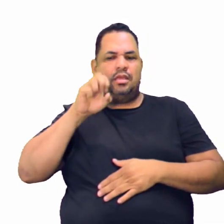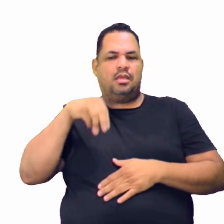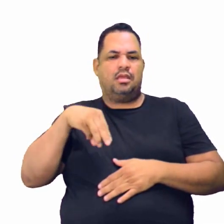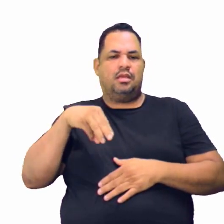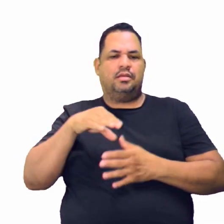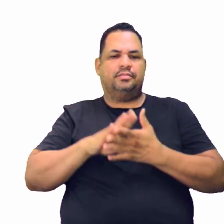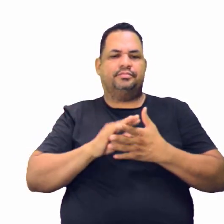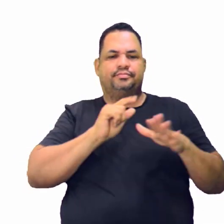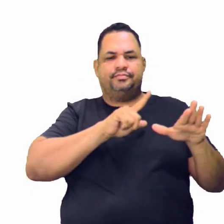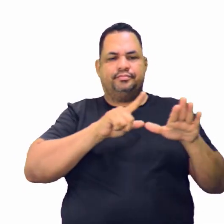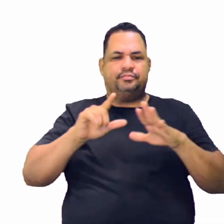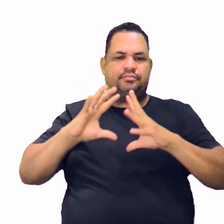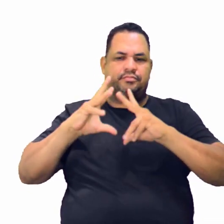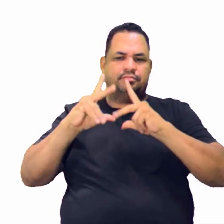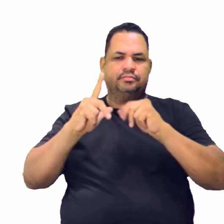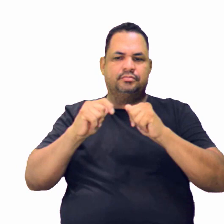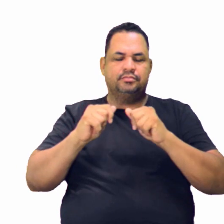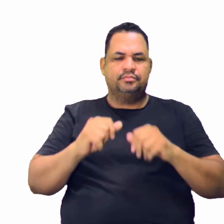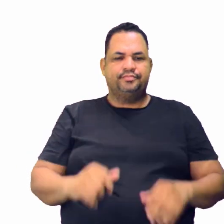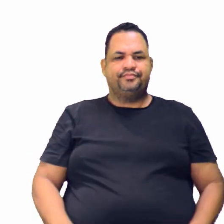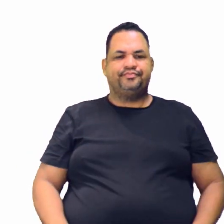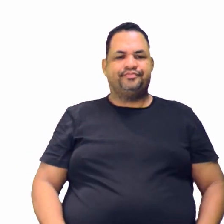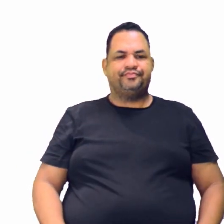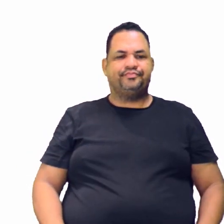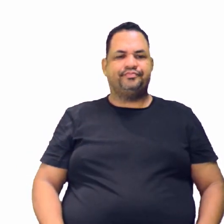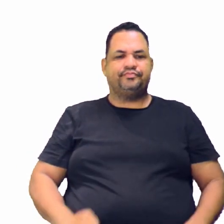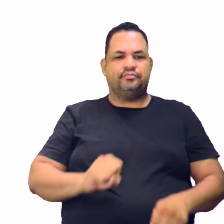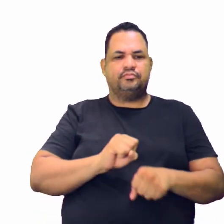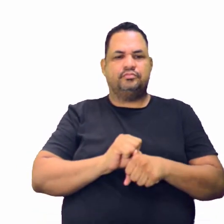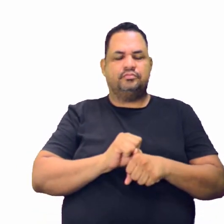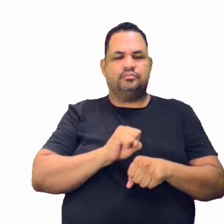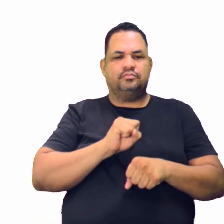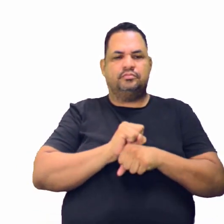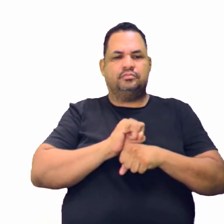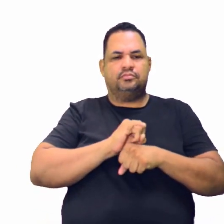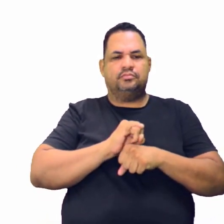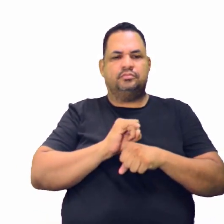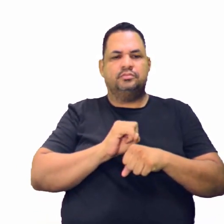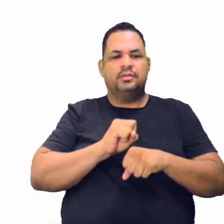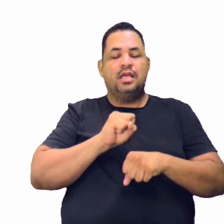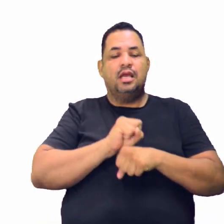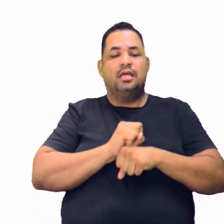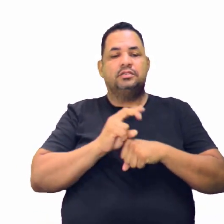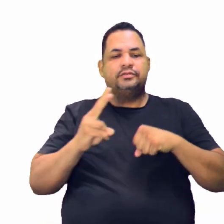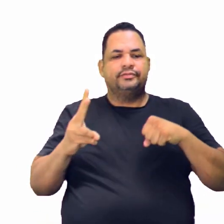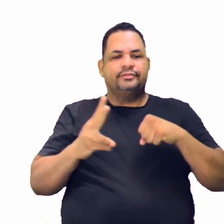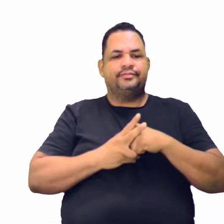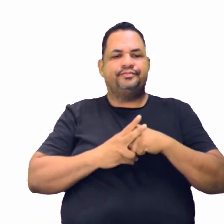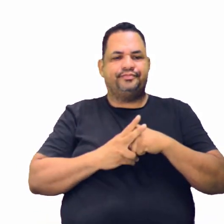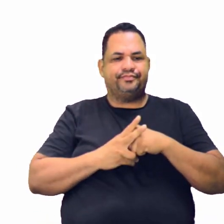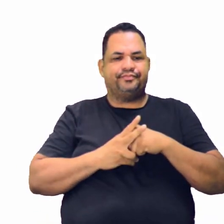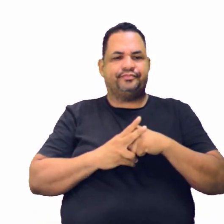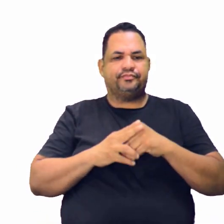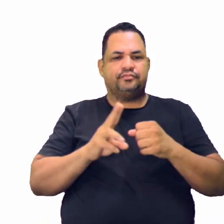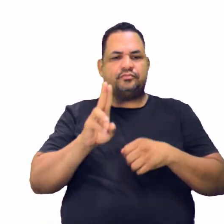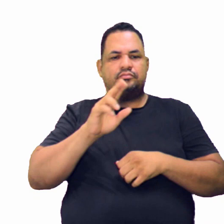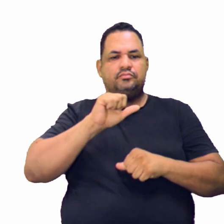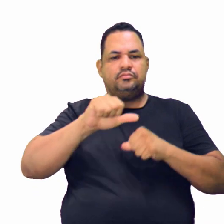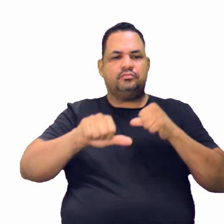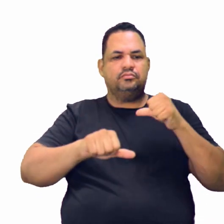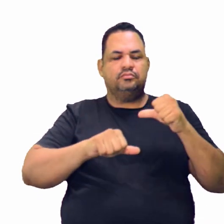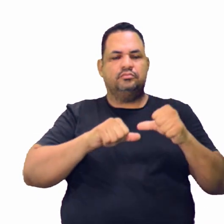a semana toda. Agora, advérbio também, mas só que você pode trocar pelo assim que,